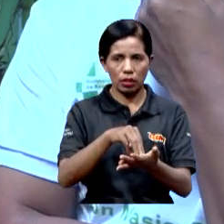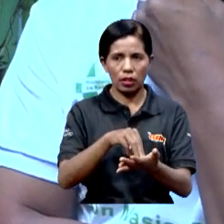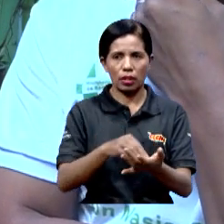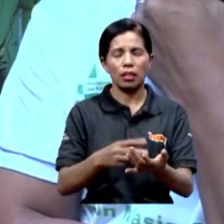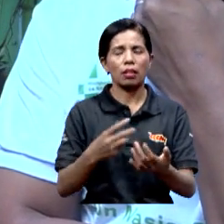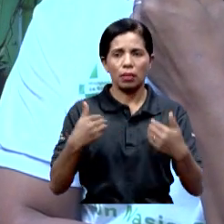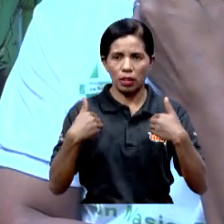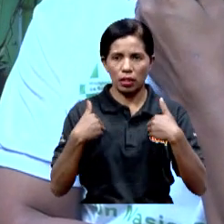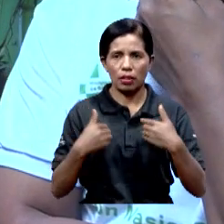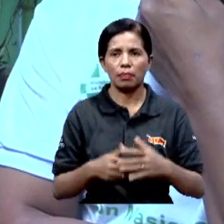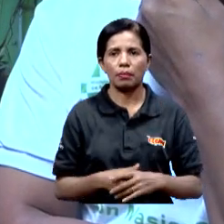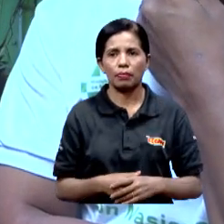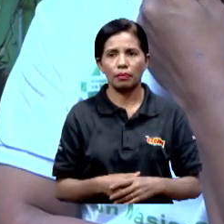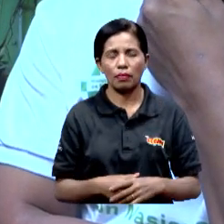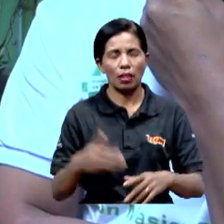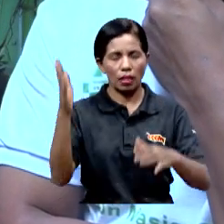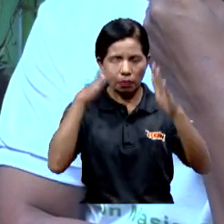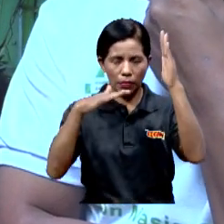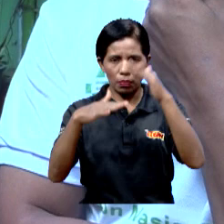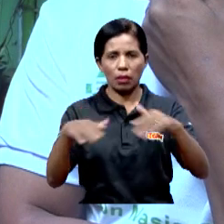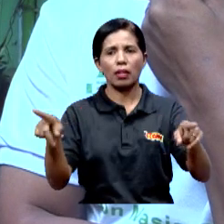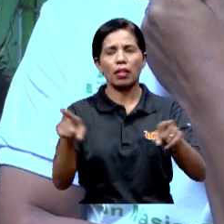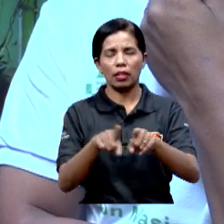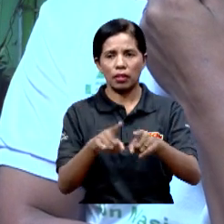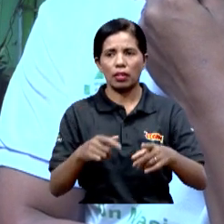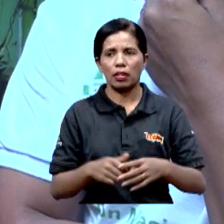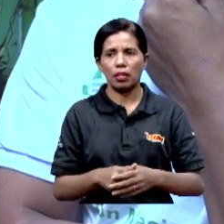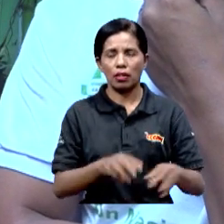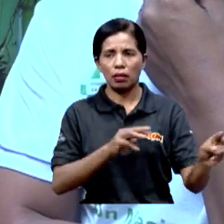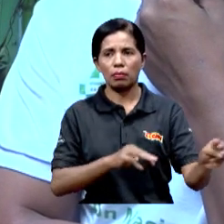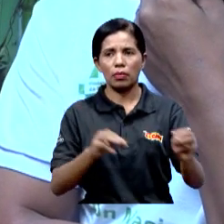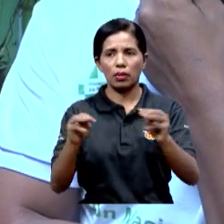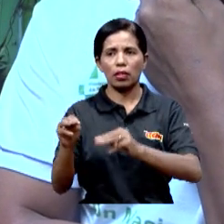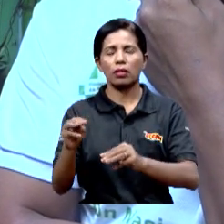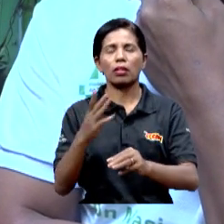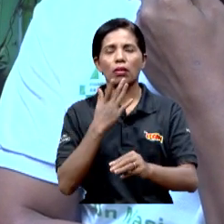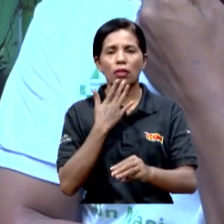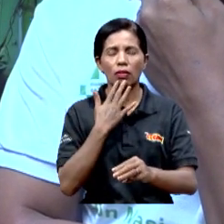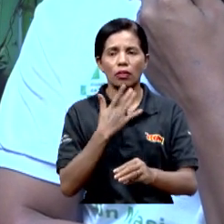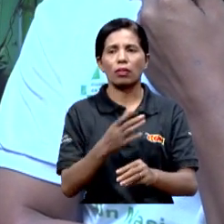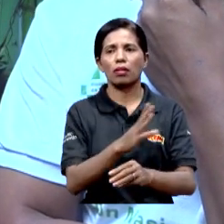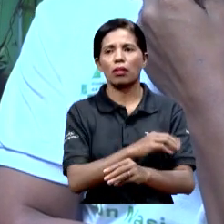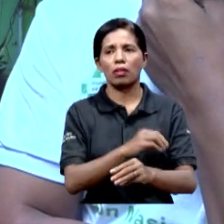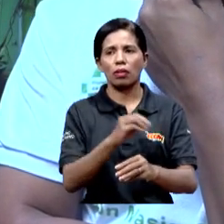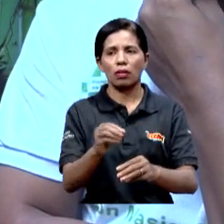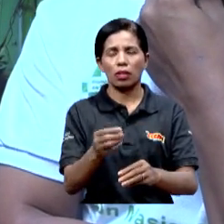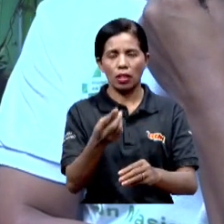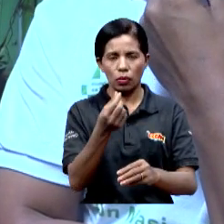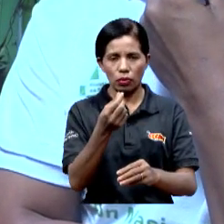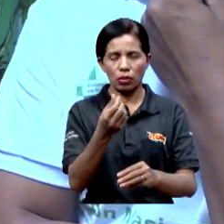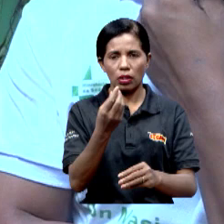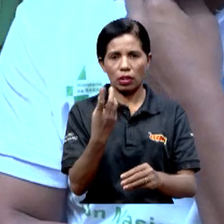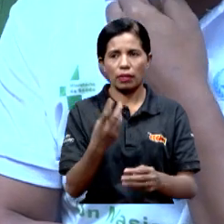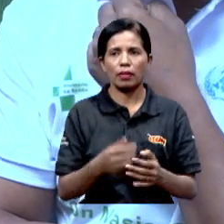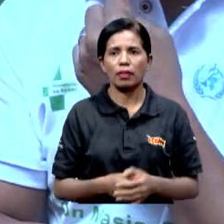aqui. E há problema, mas nem mudança de cores, nem o titulante. Então, ainda